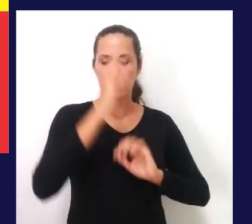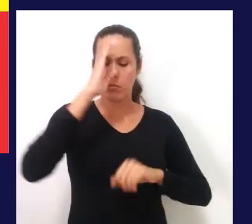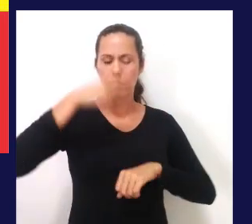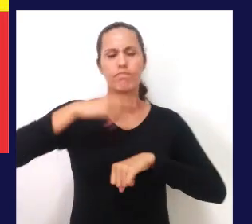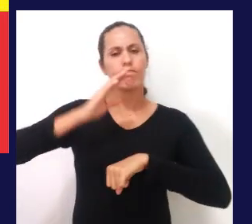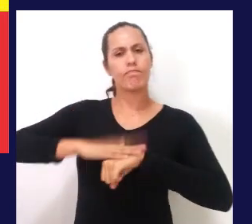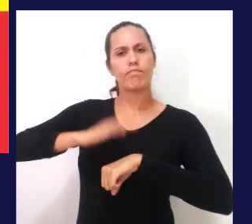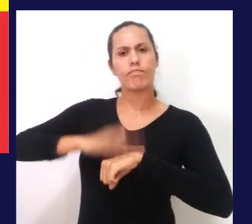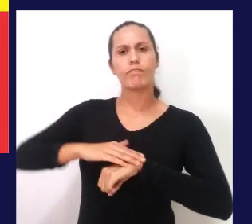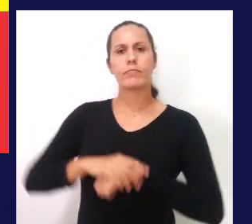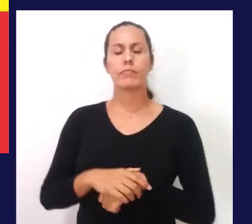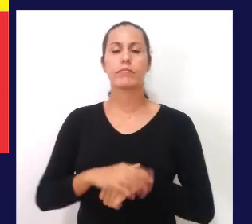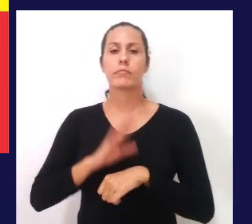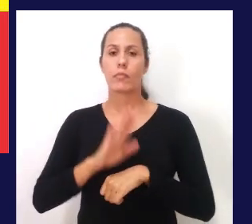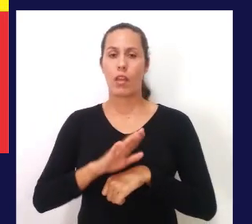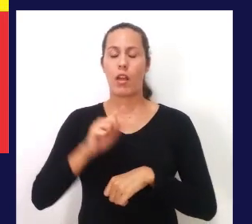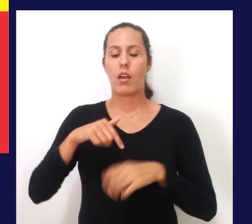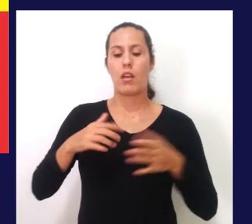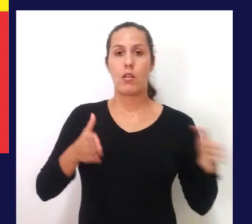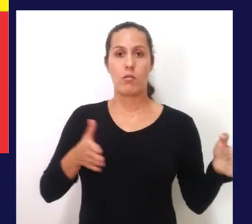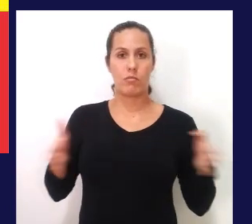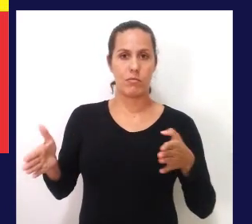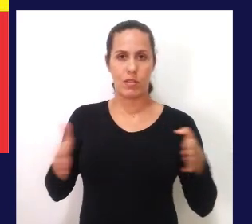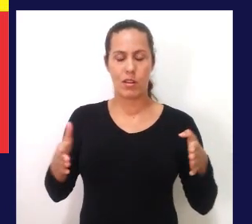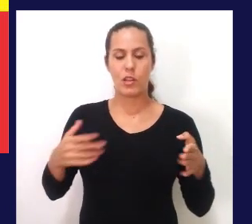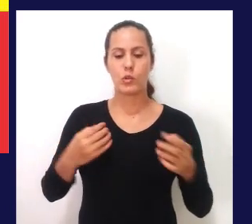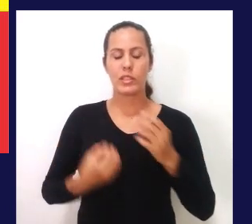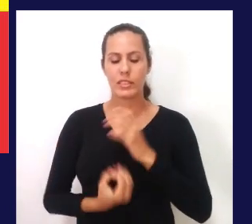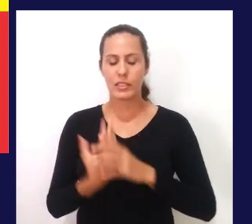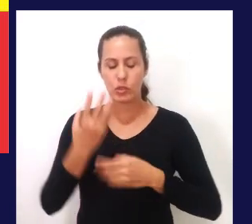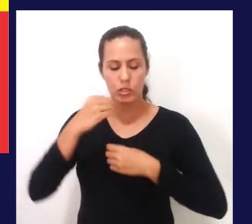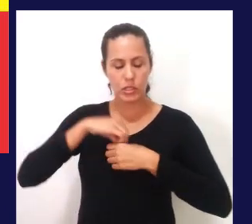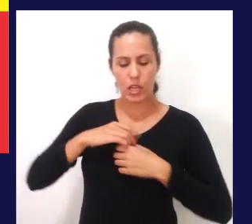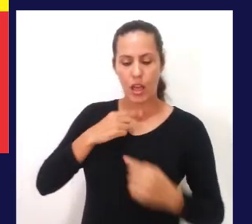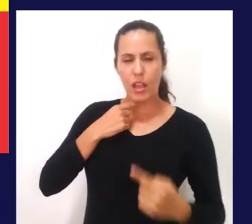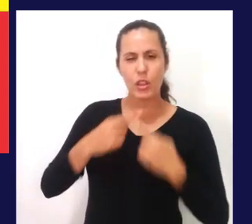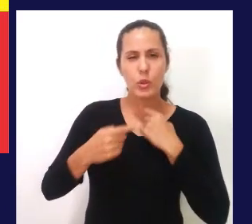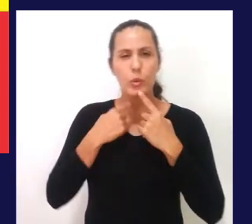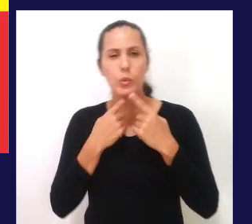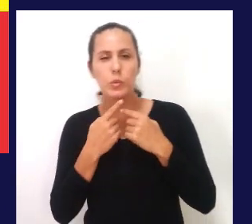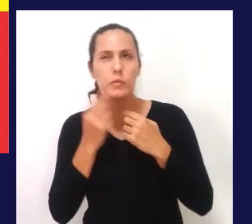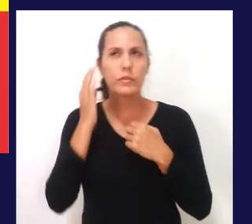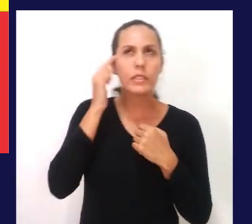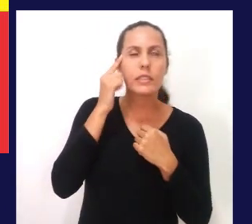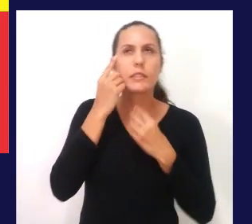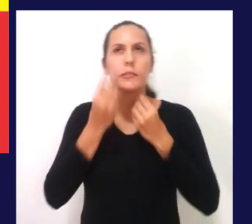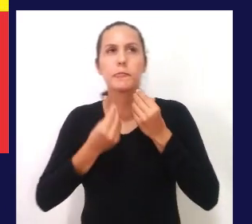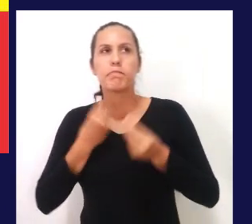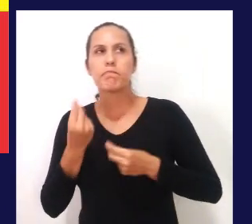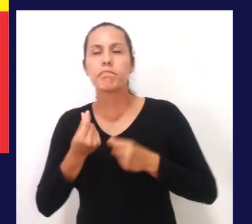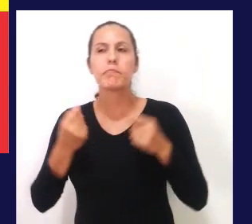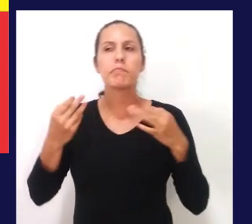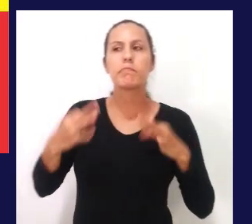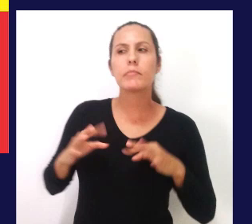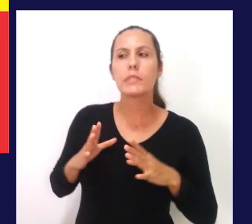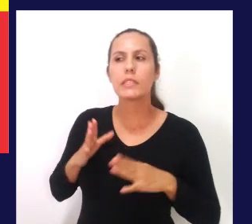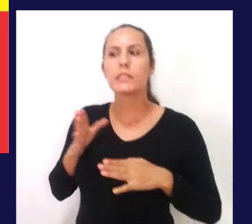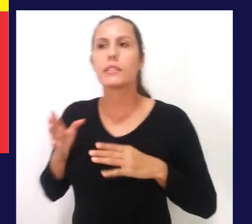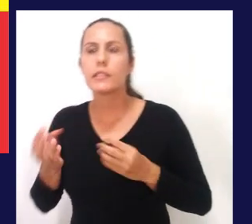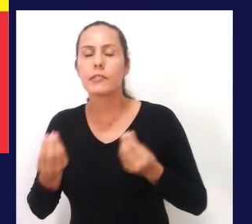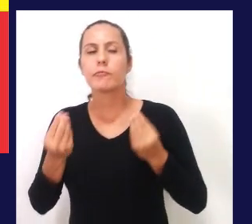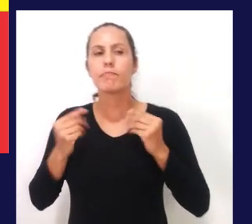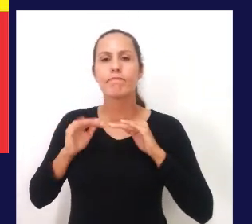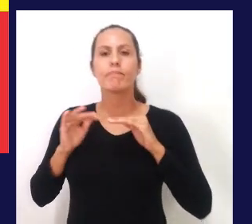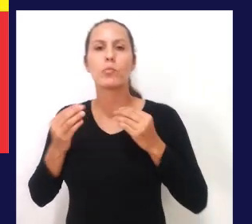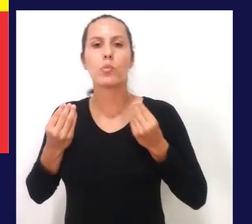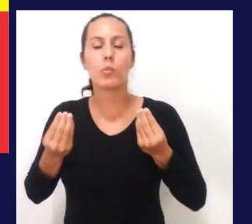e da autonomia. É a fase onde surgem as dúvidas, as incertezas, como